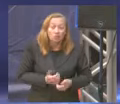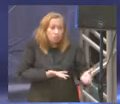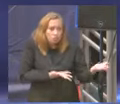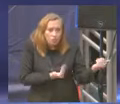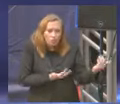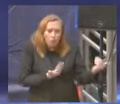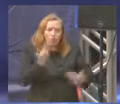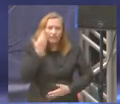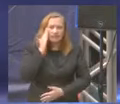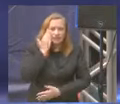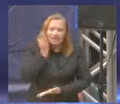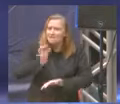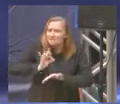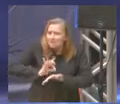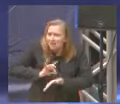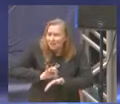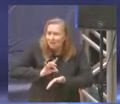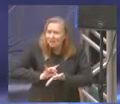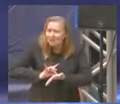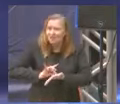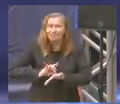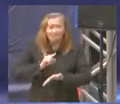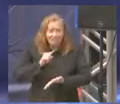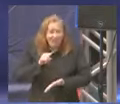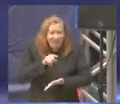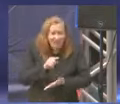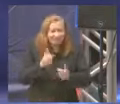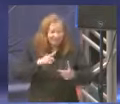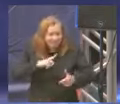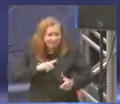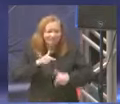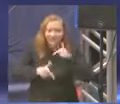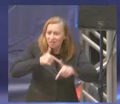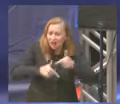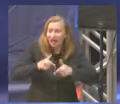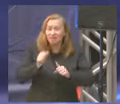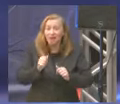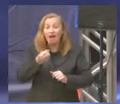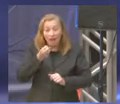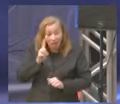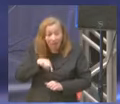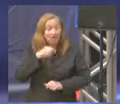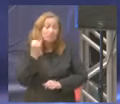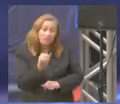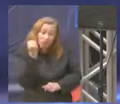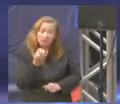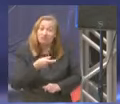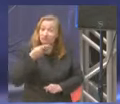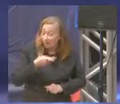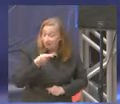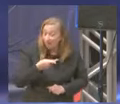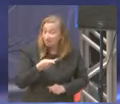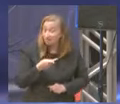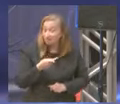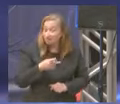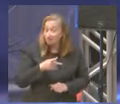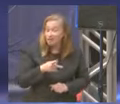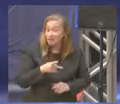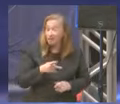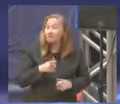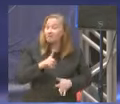jovem entender que realmente está ali, que você tem um emprego, etc., é importante colocar, né? A gente ainda